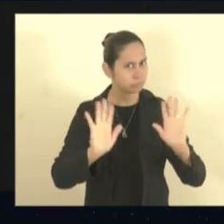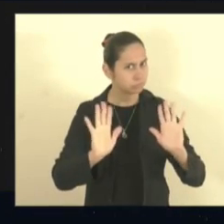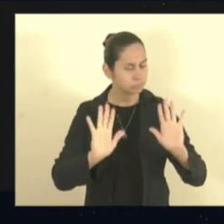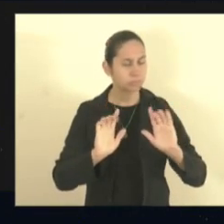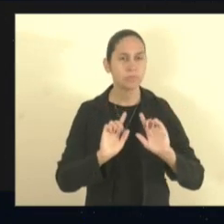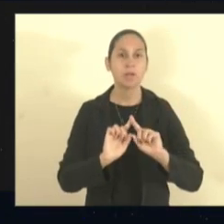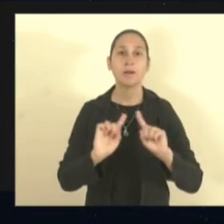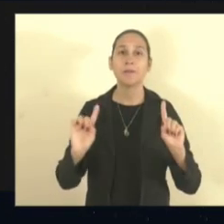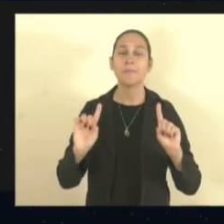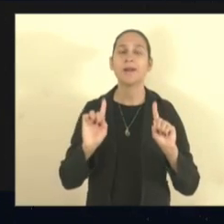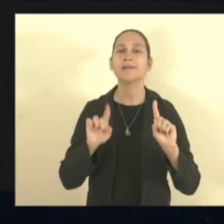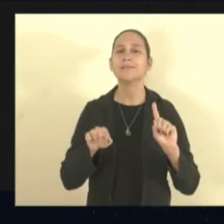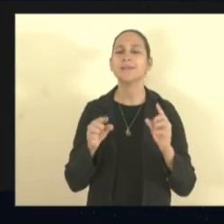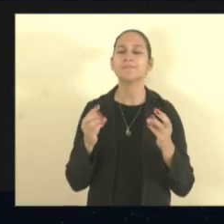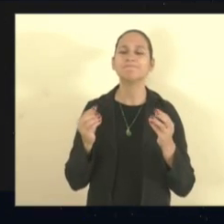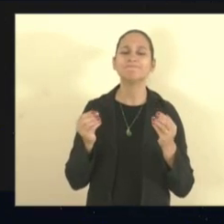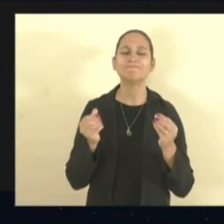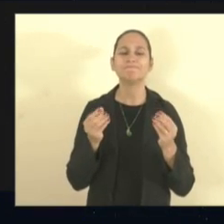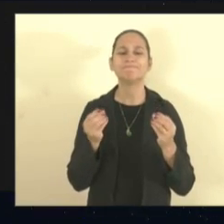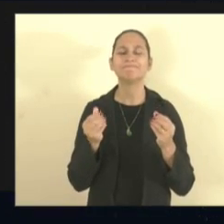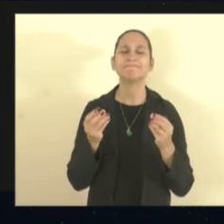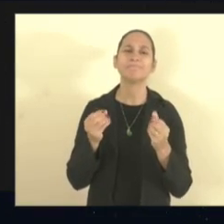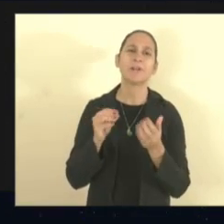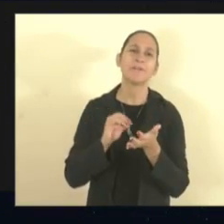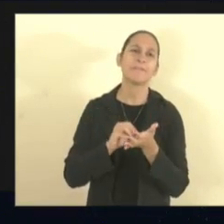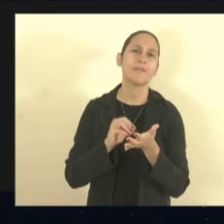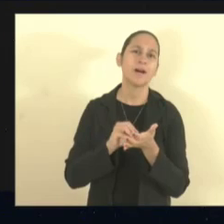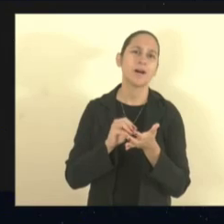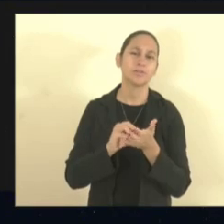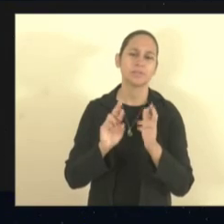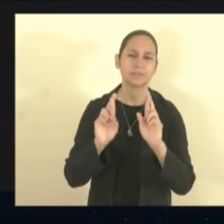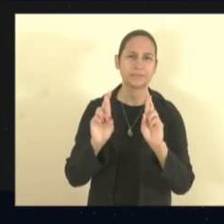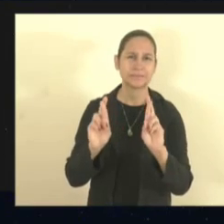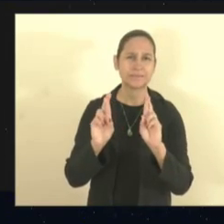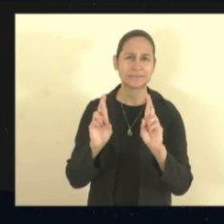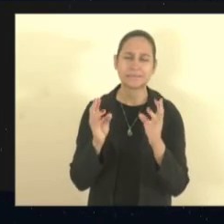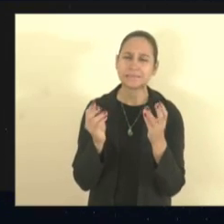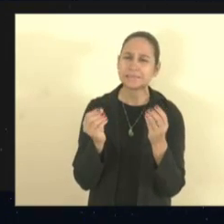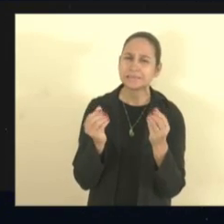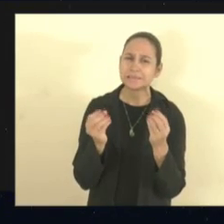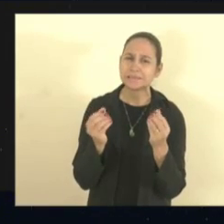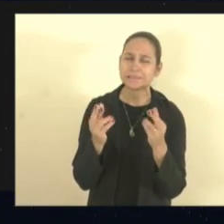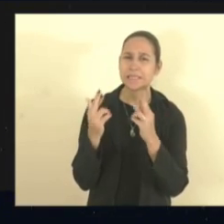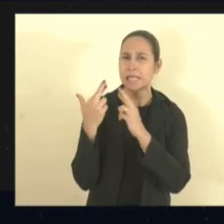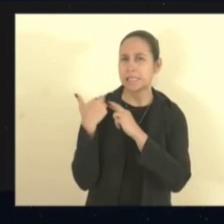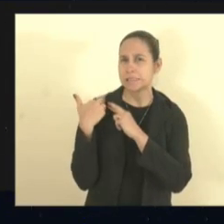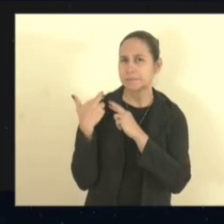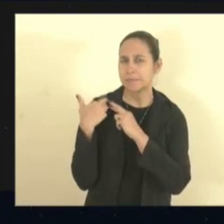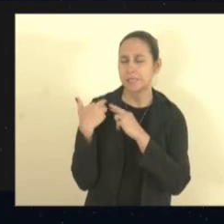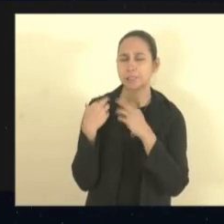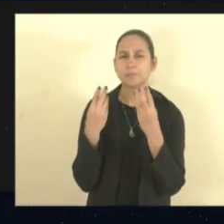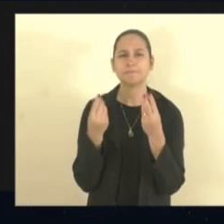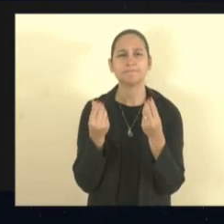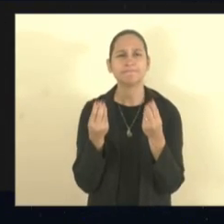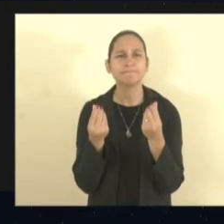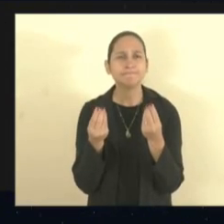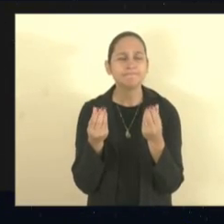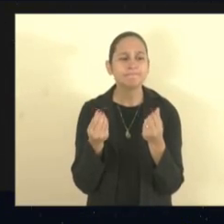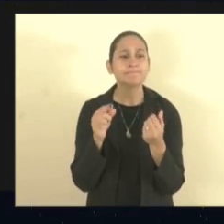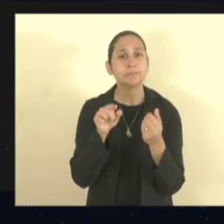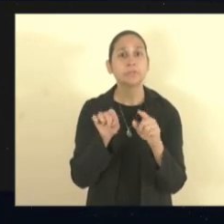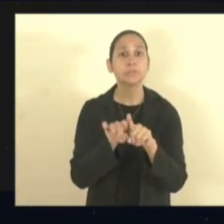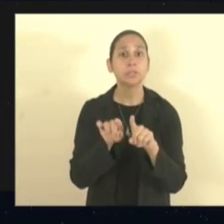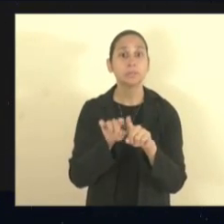é uma falta de sensibilidade, é uma falta de respeito enorme conosco, e com o